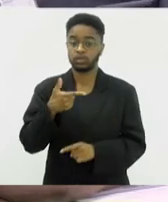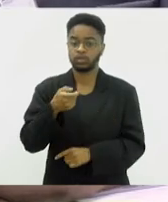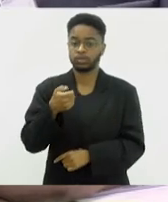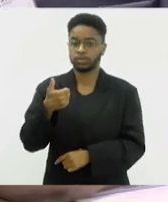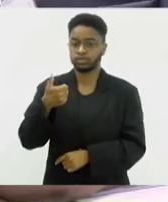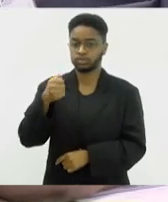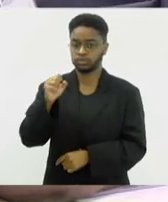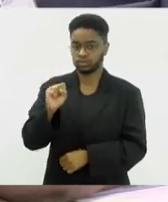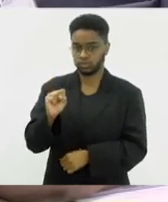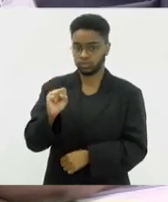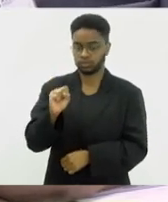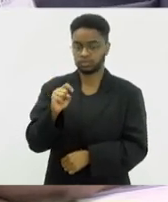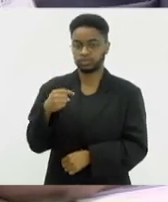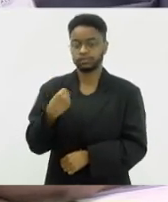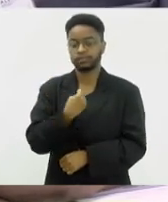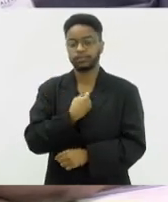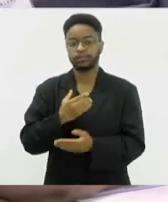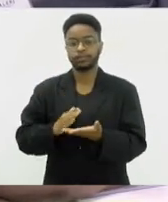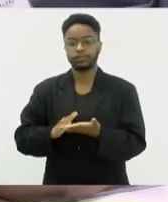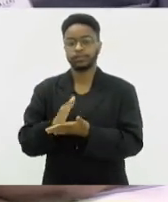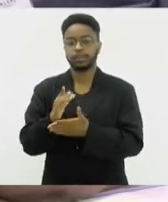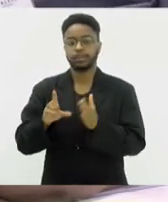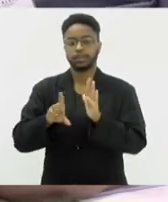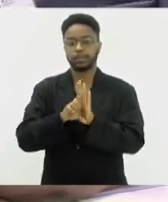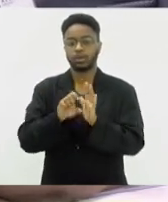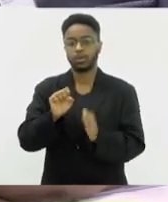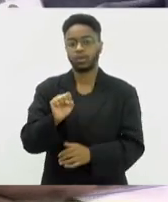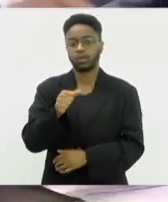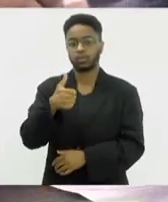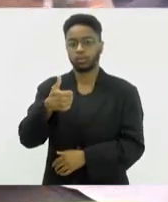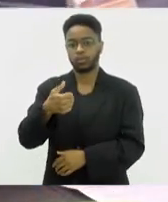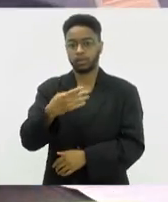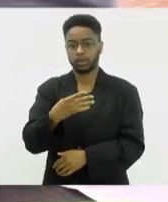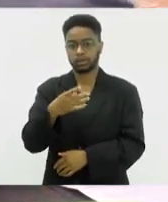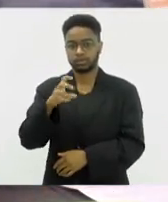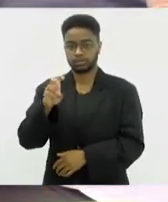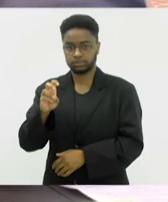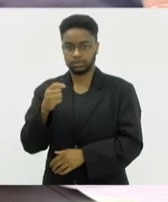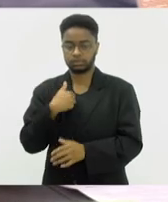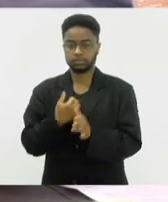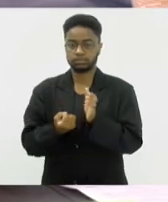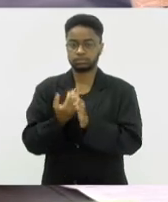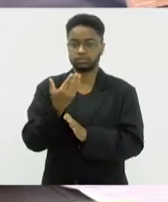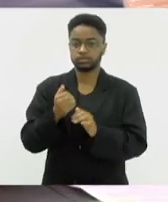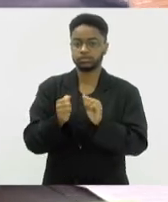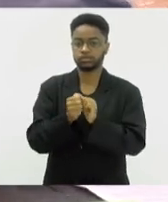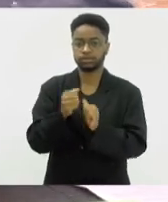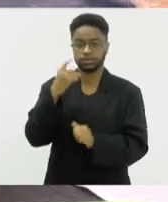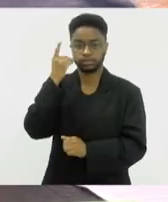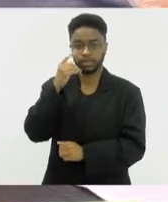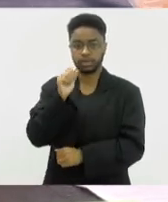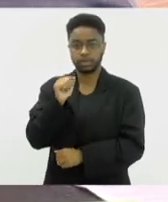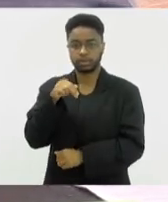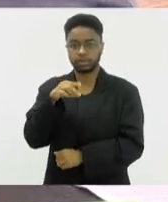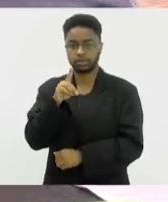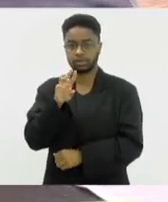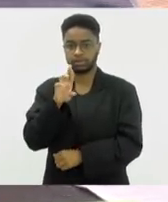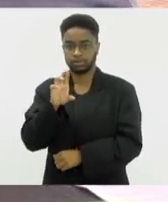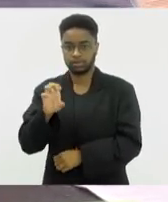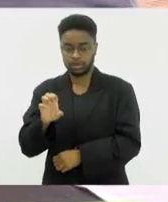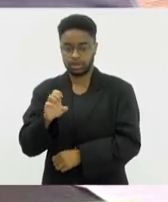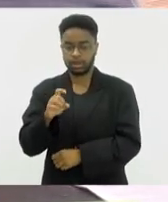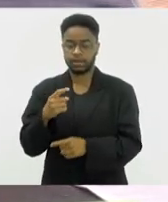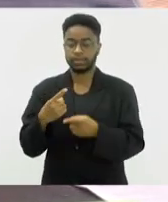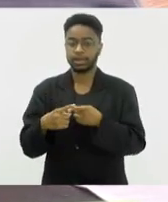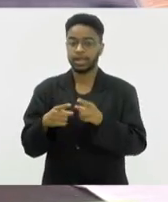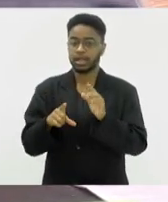2018, nós aprovamos a Lei 8145, eu sou coautor com o deputado André Lazzaroni, que é uma lei